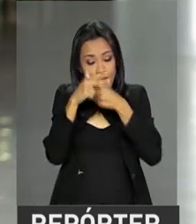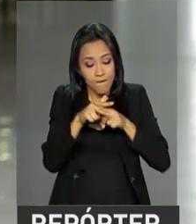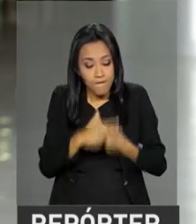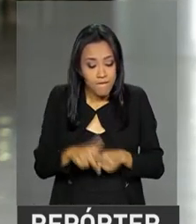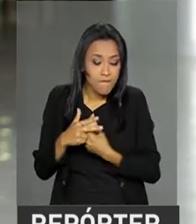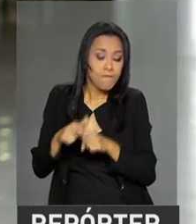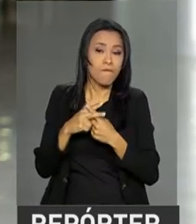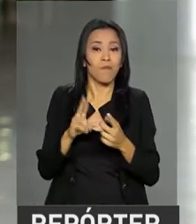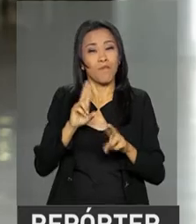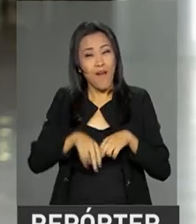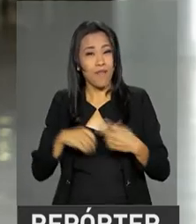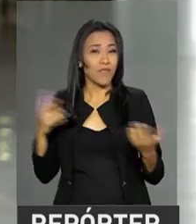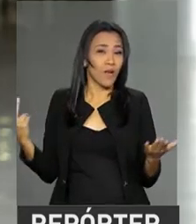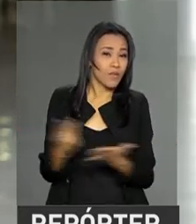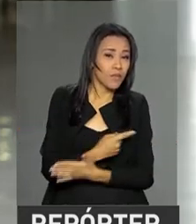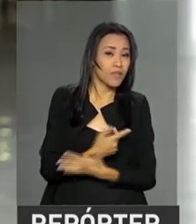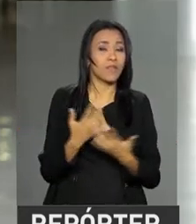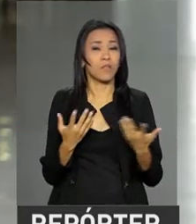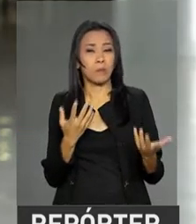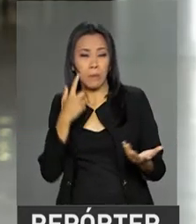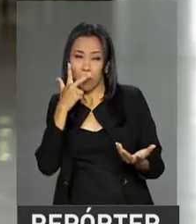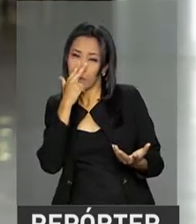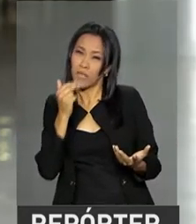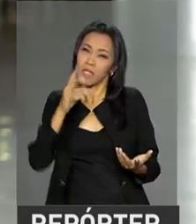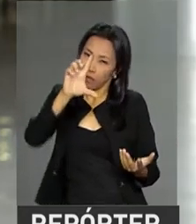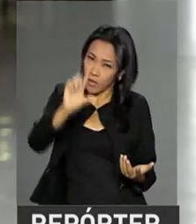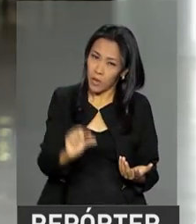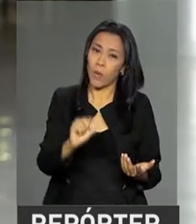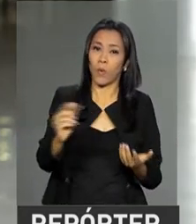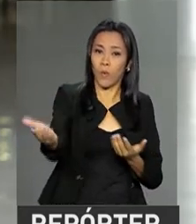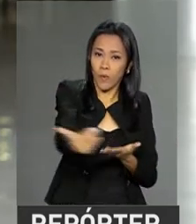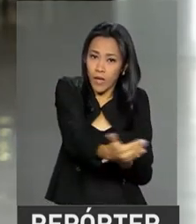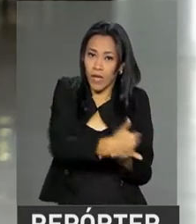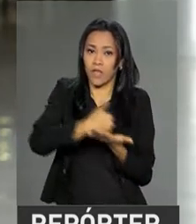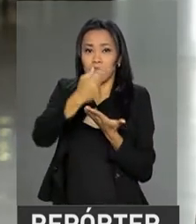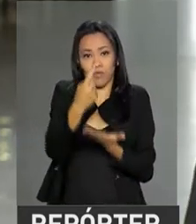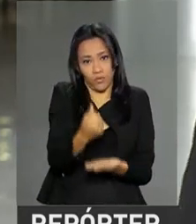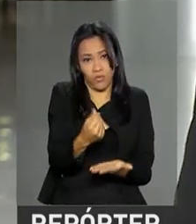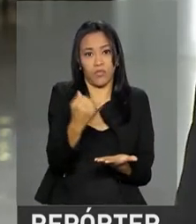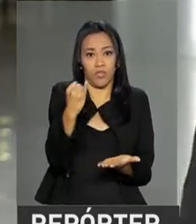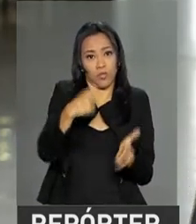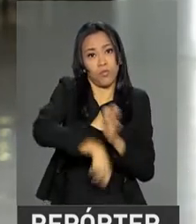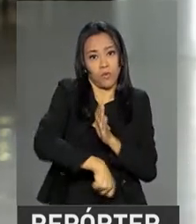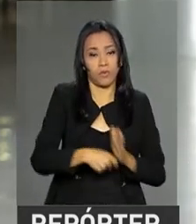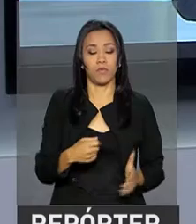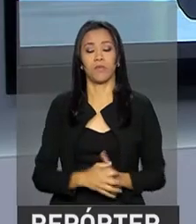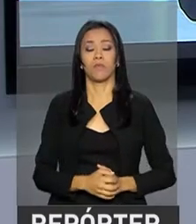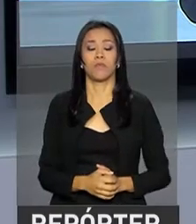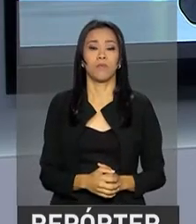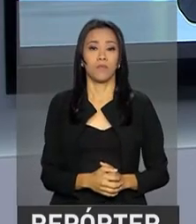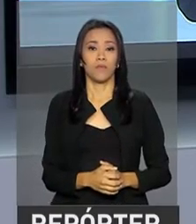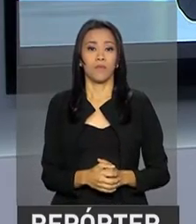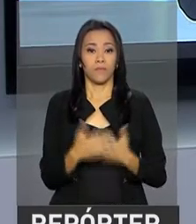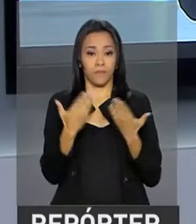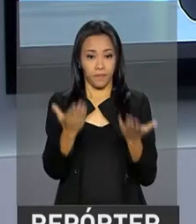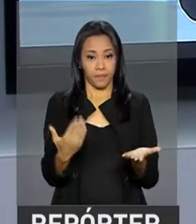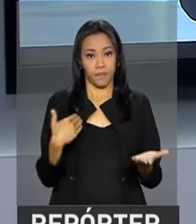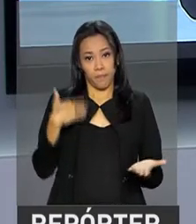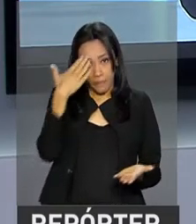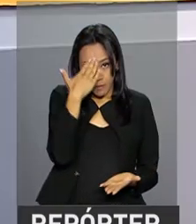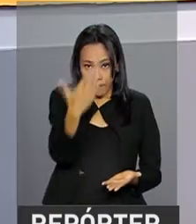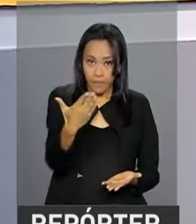função da uma de uma expectativa de menor arrecadação carol conta com você no estúdio viu obrigada pelas informações